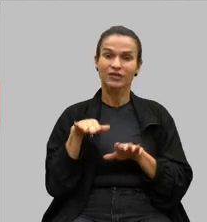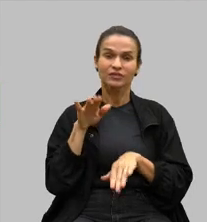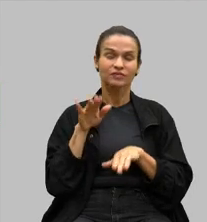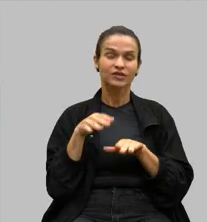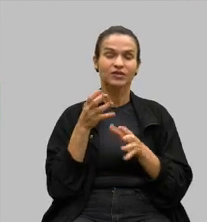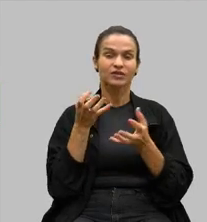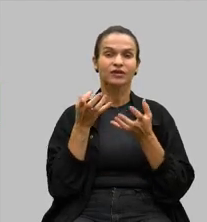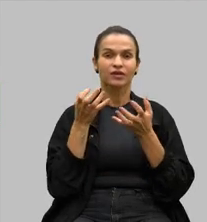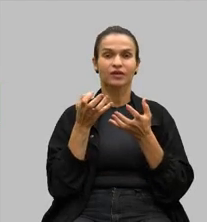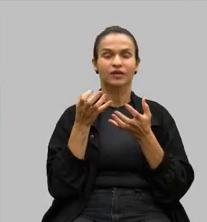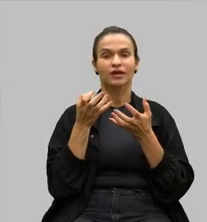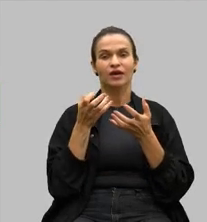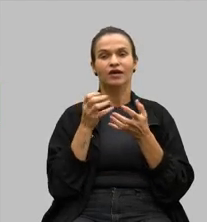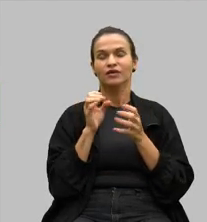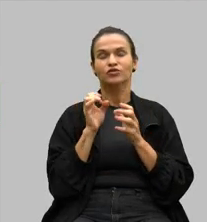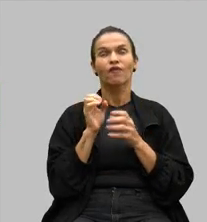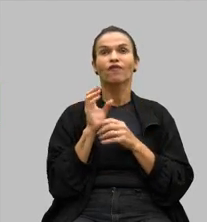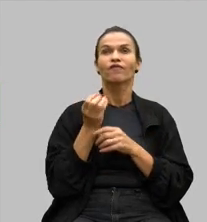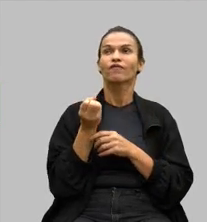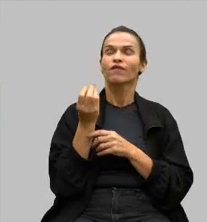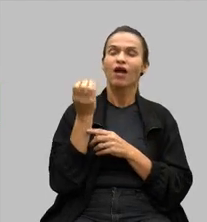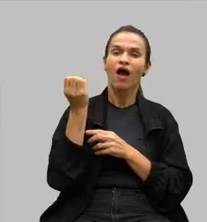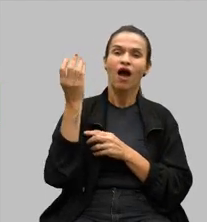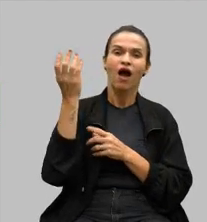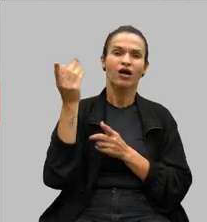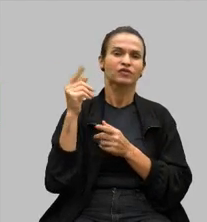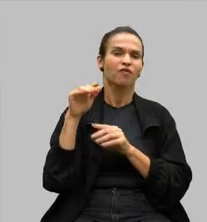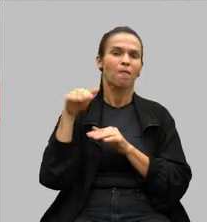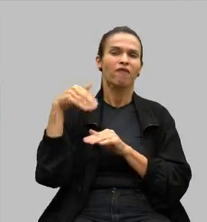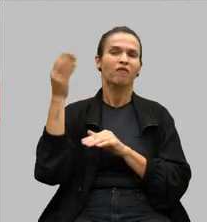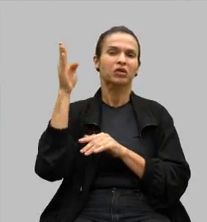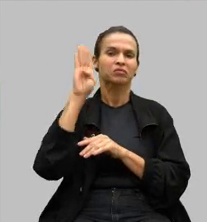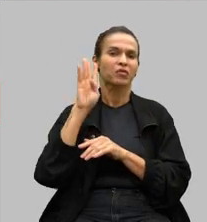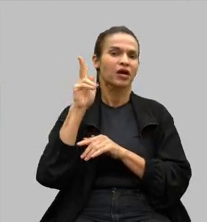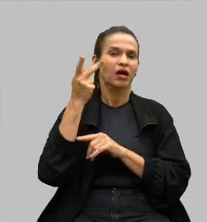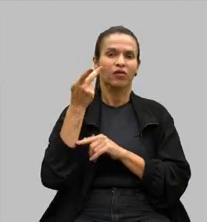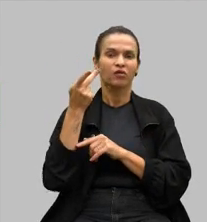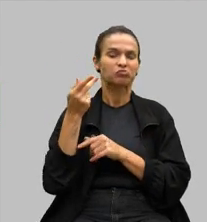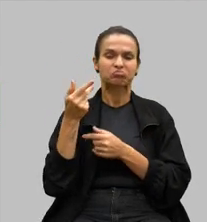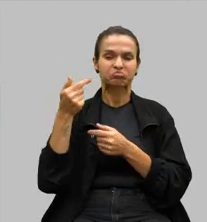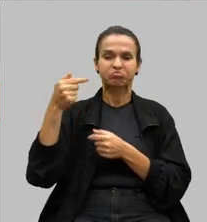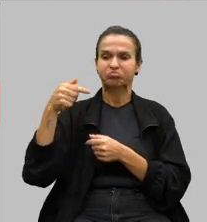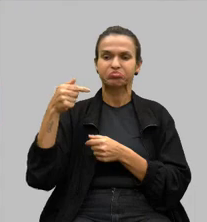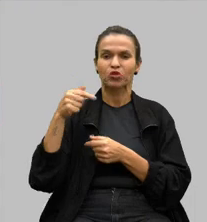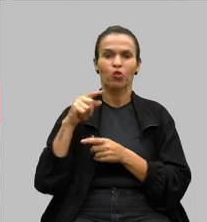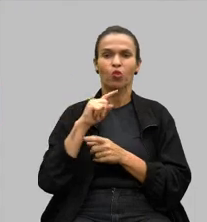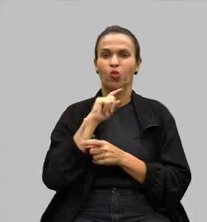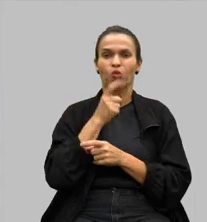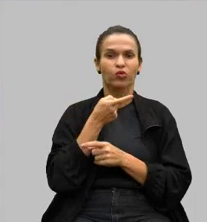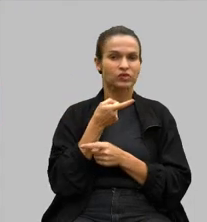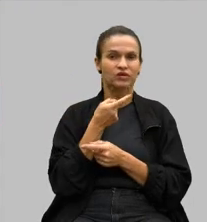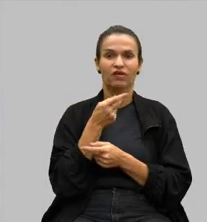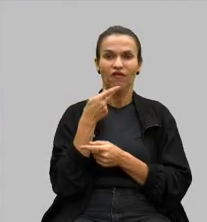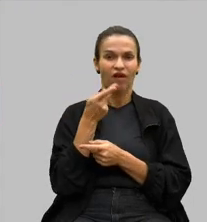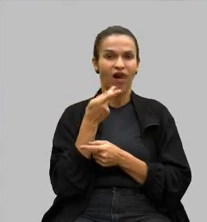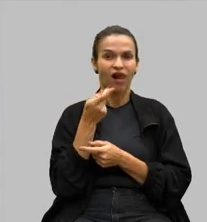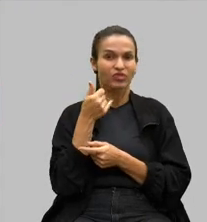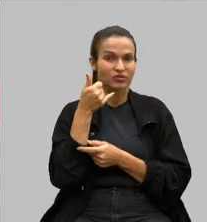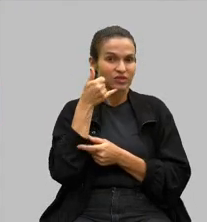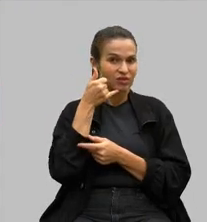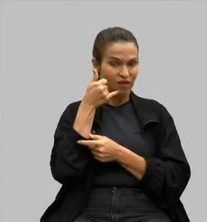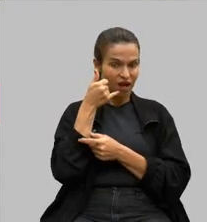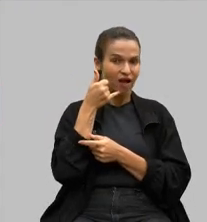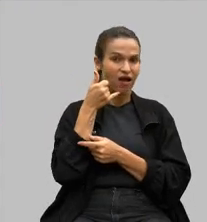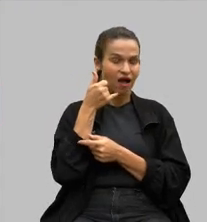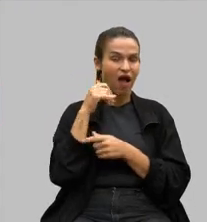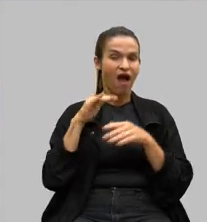quer sai viaja né eu saí de Belo Horizonte Eu nem cheguei em Sete Lagoas eu não tô conseguindo mais falar no celular então